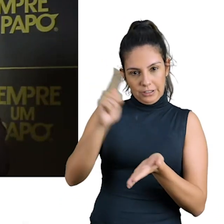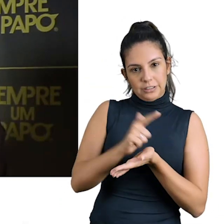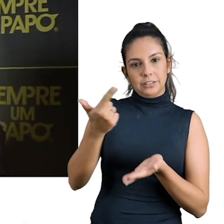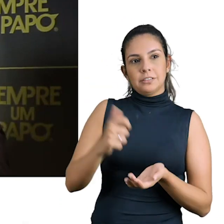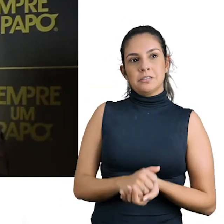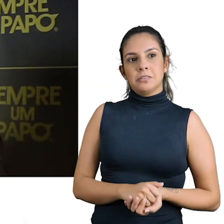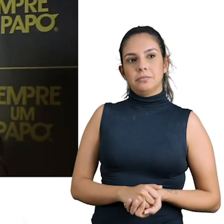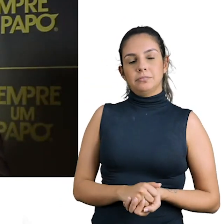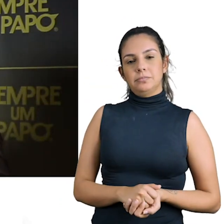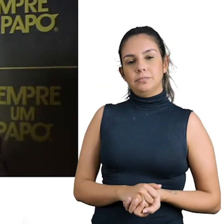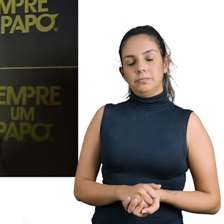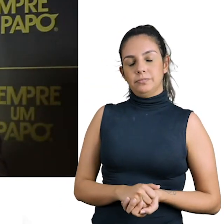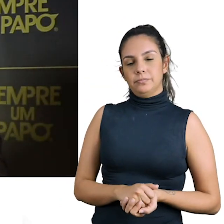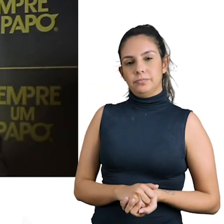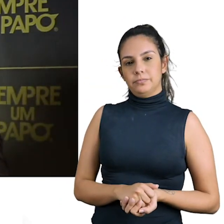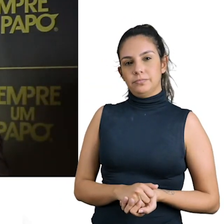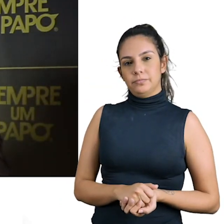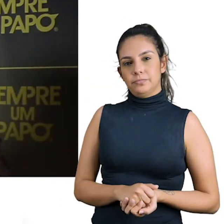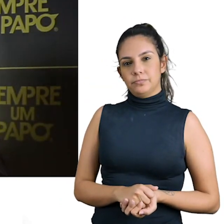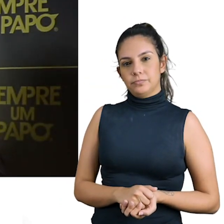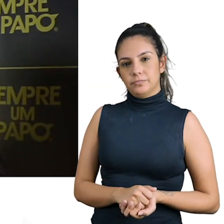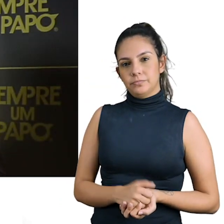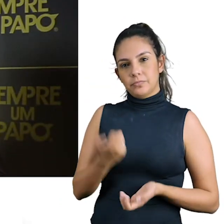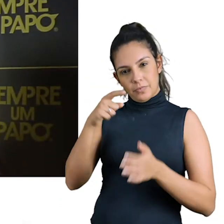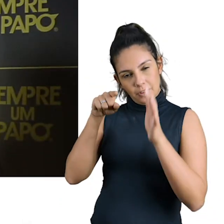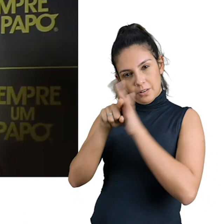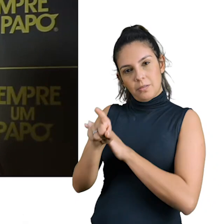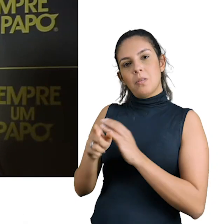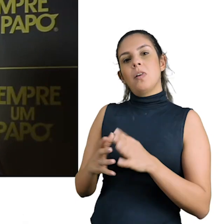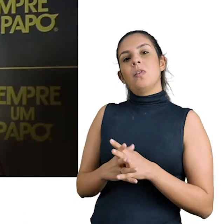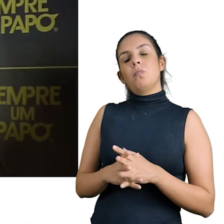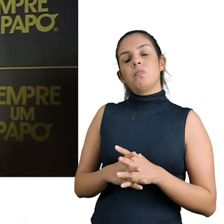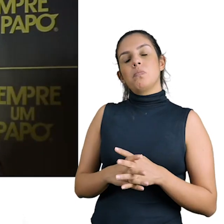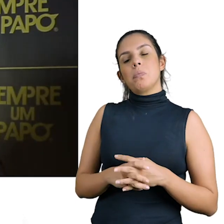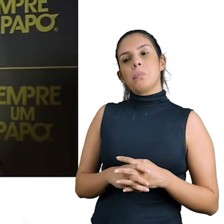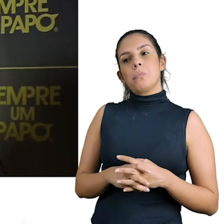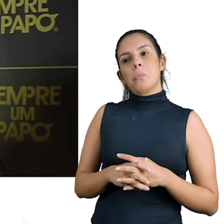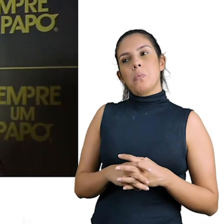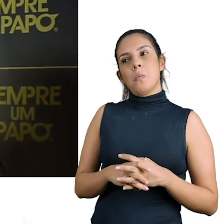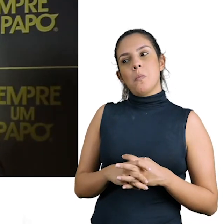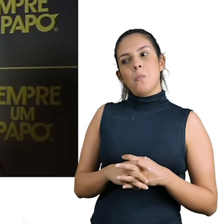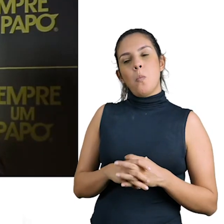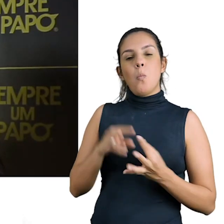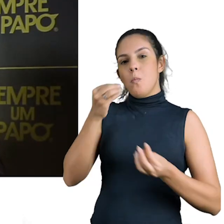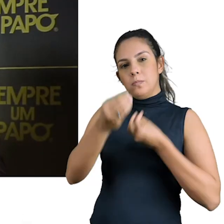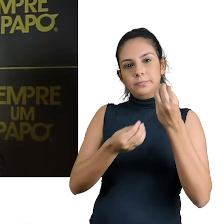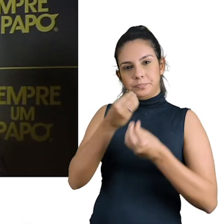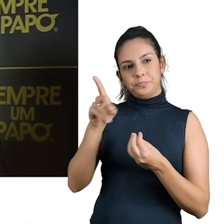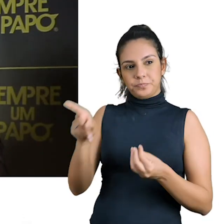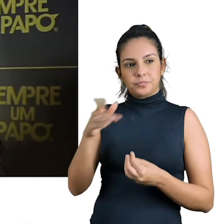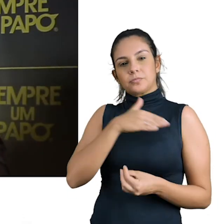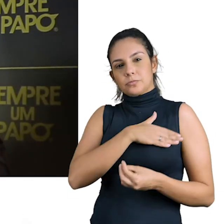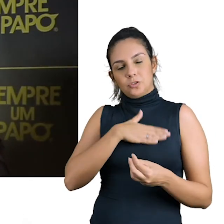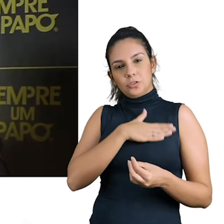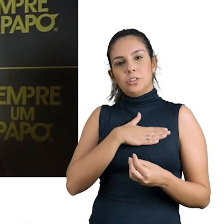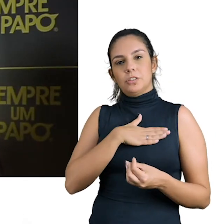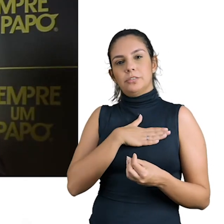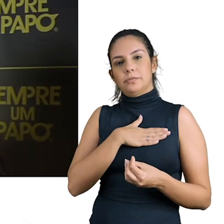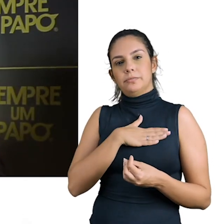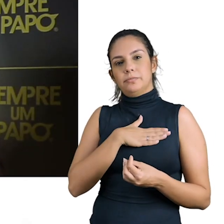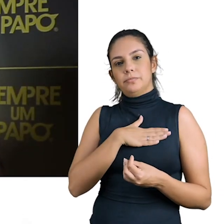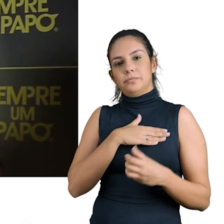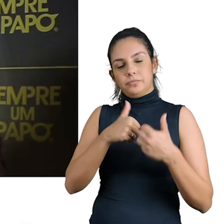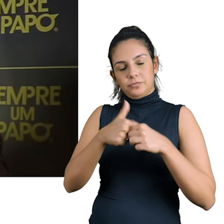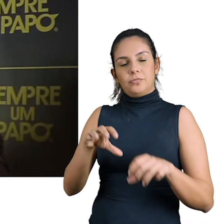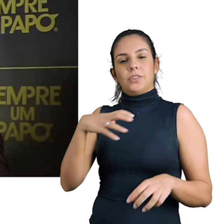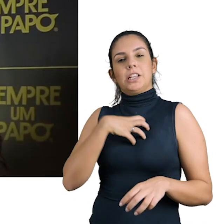jornalista com uma pessoa. Então eu queria te perguntar, para encerrar assim, como você gostaria